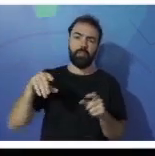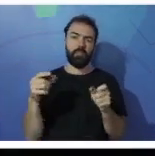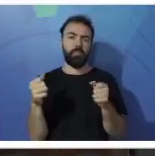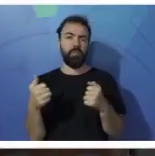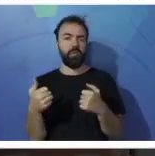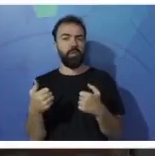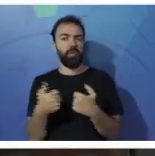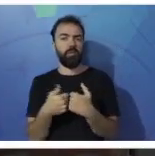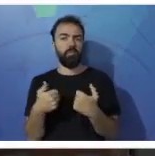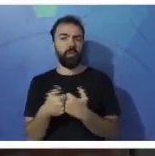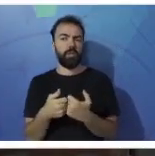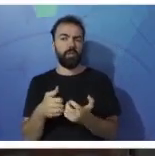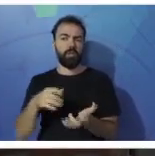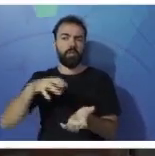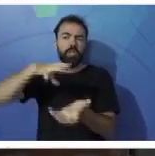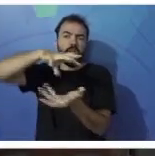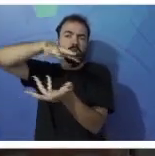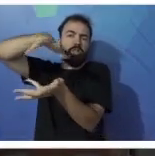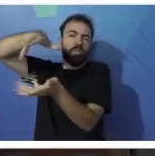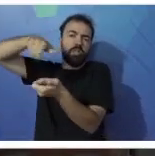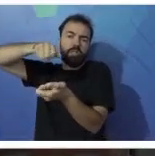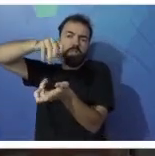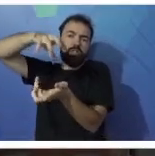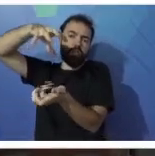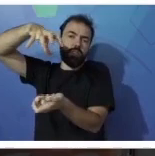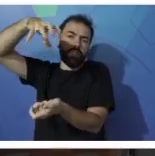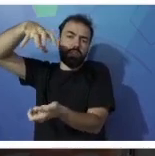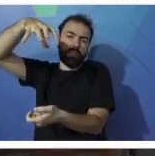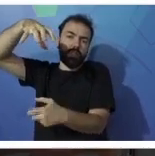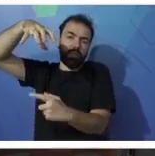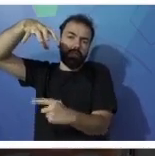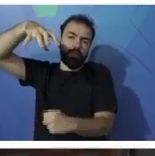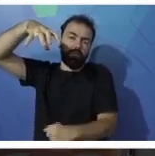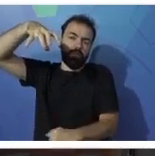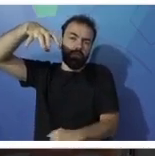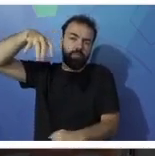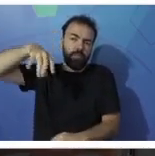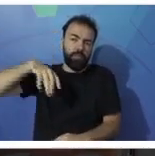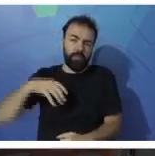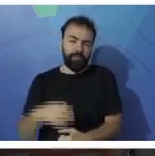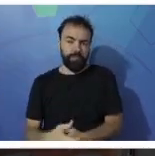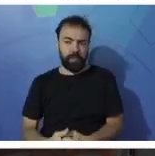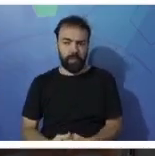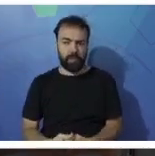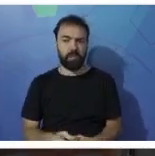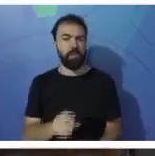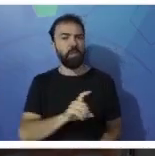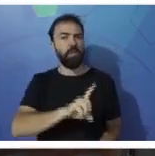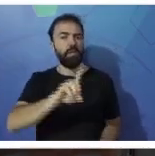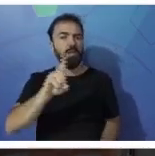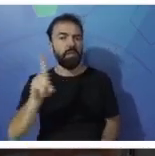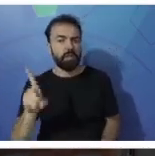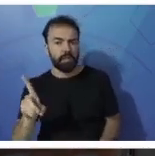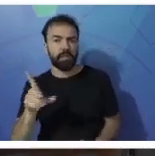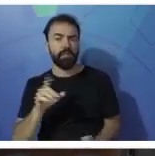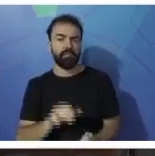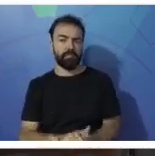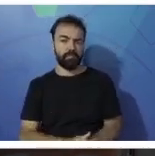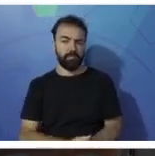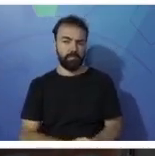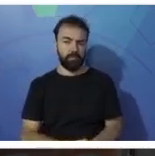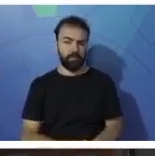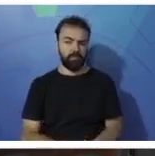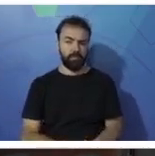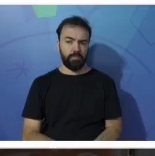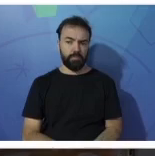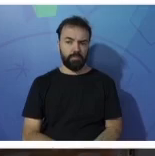mastro do Polo Norte, que é onde o Papai Noel morava. E a data? Qual foi a data? Lá estava a data da